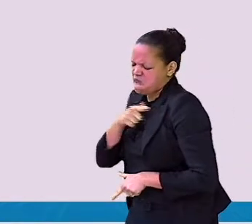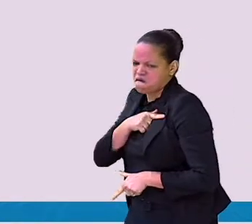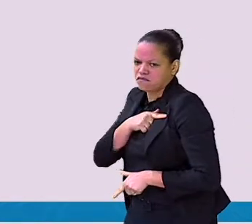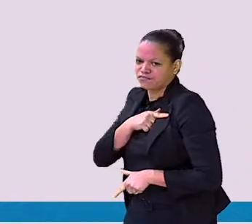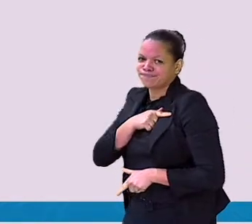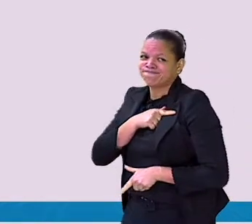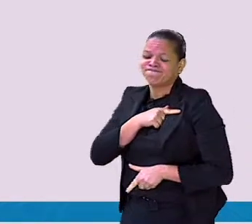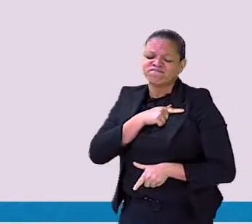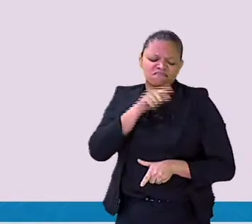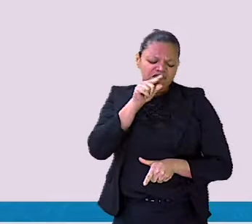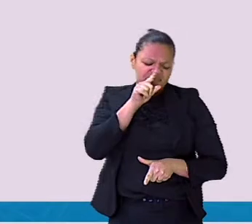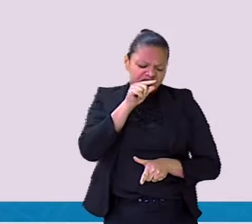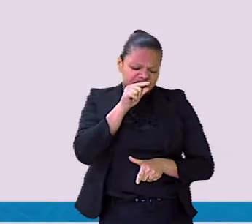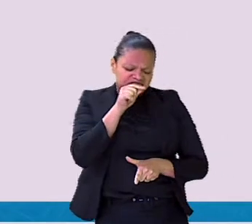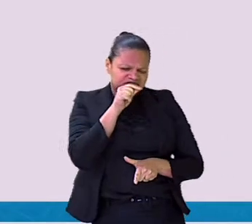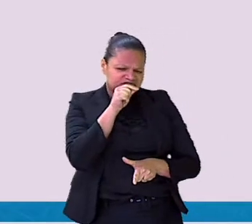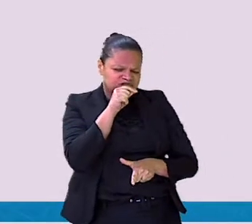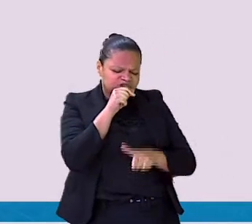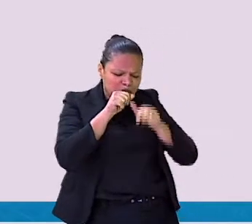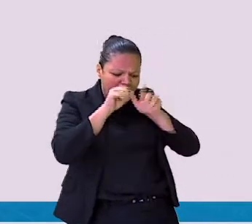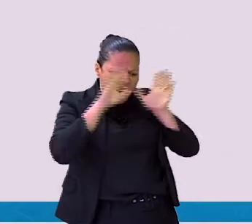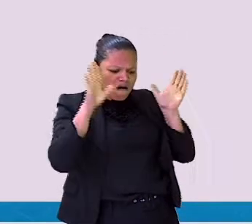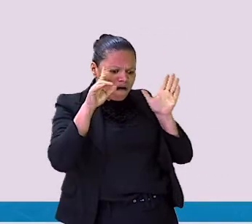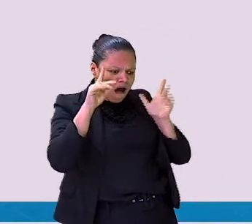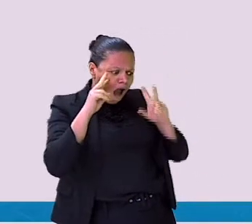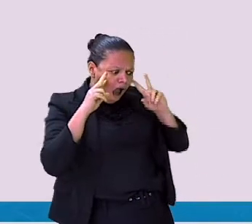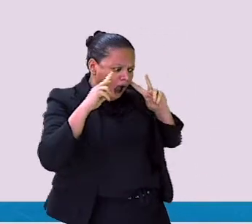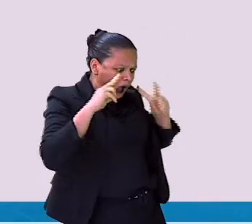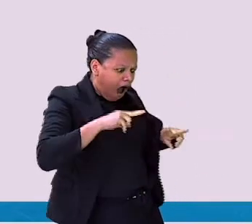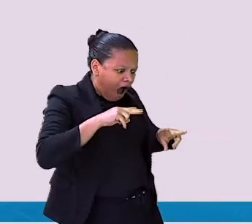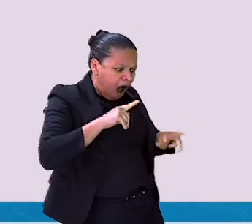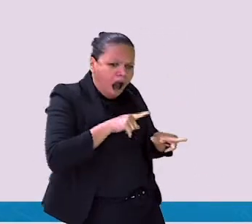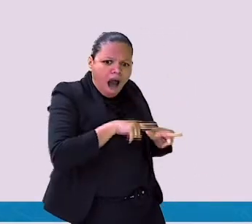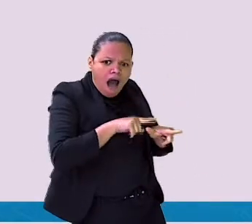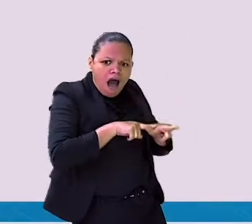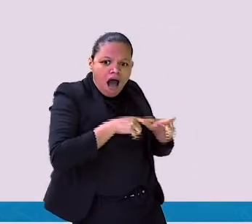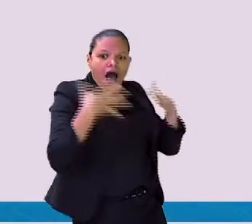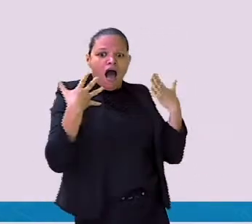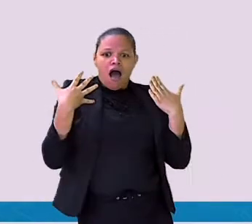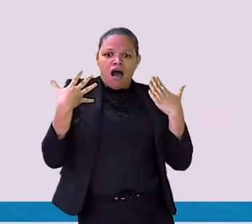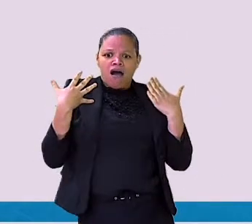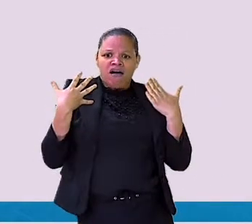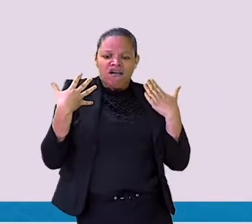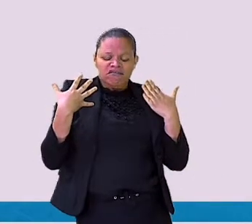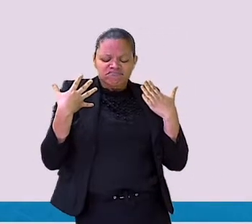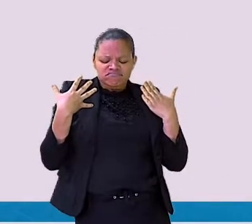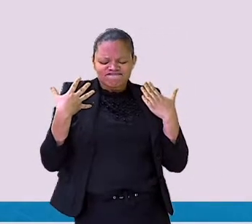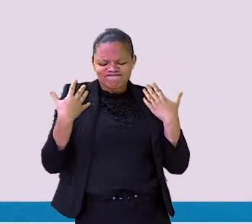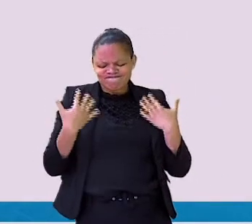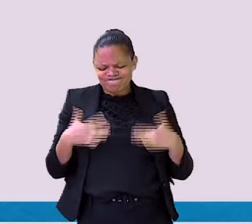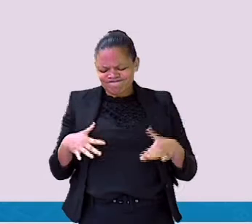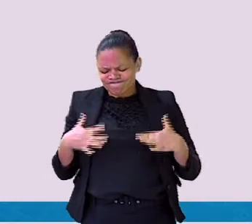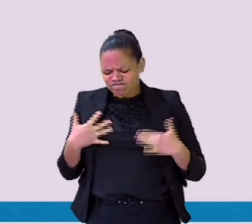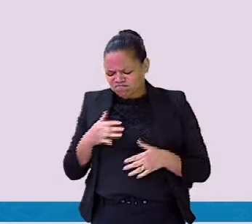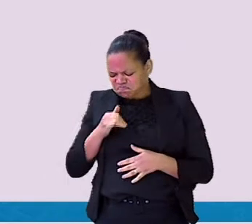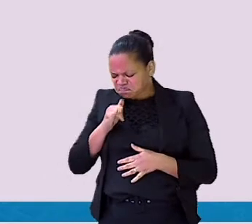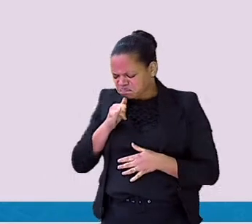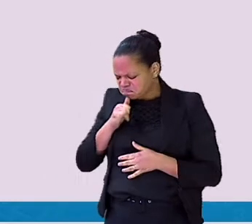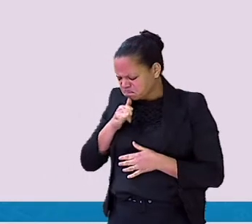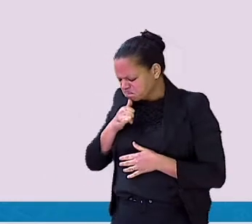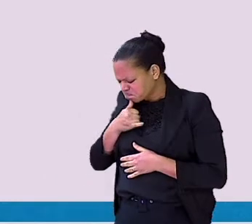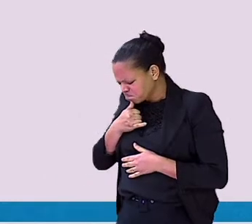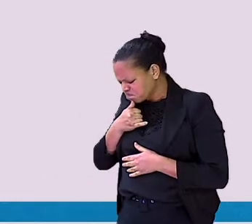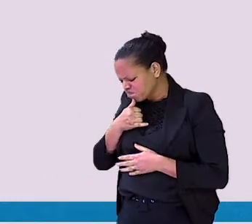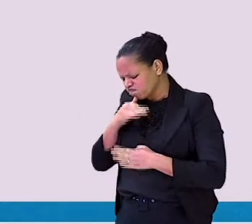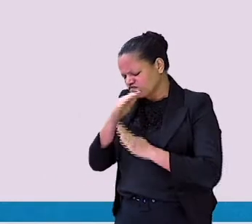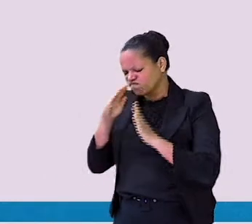O pavão olhou para os pés, levou um enorme susto e ficou muito triste